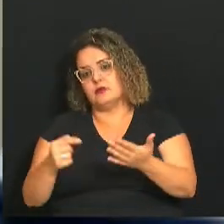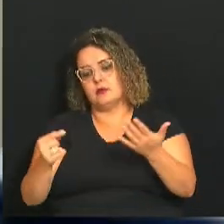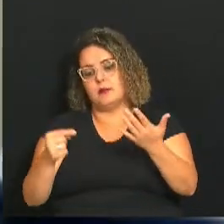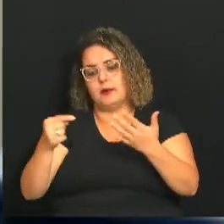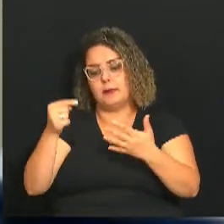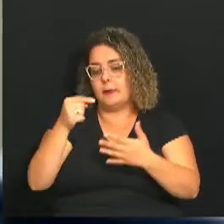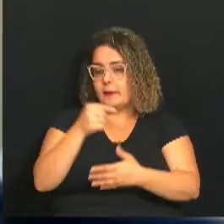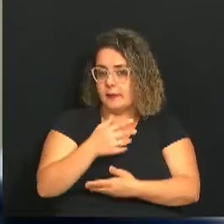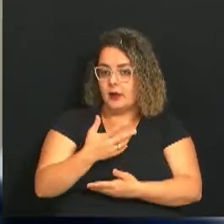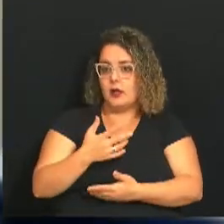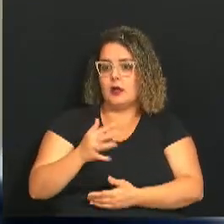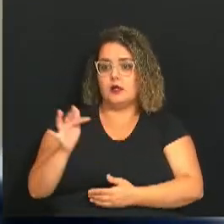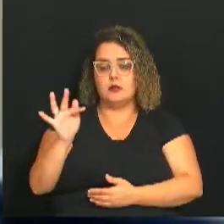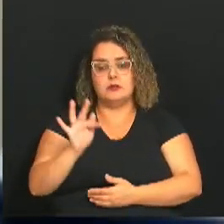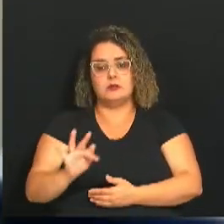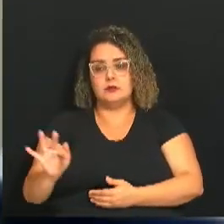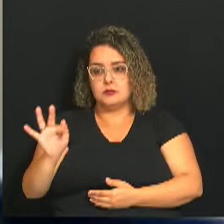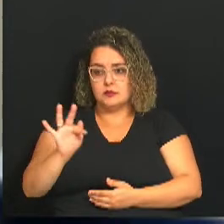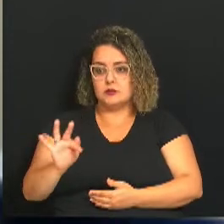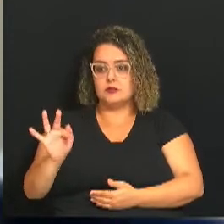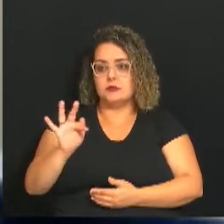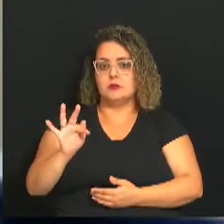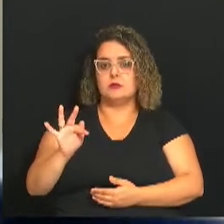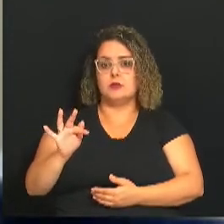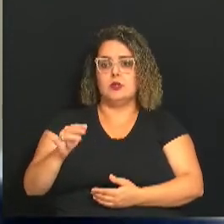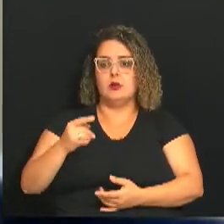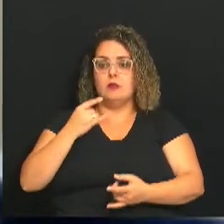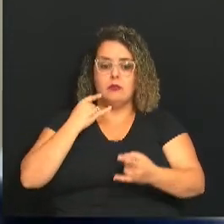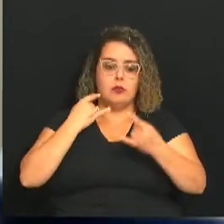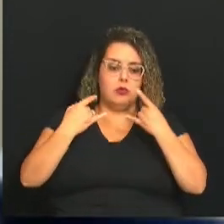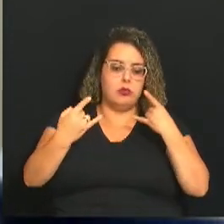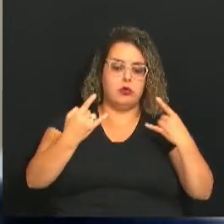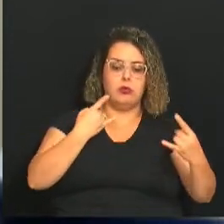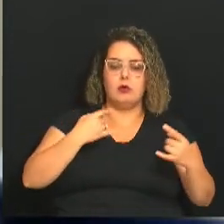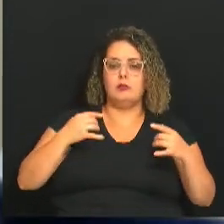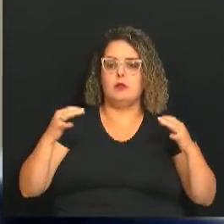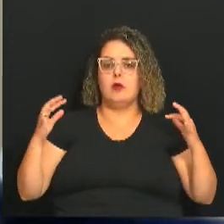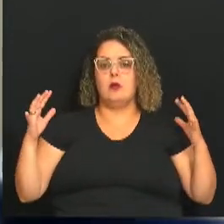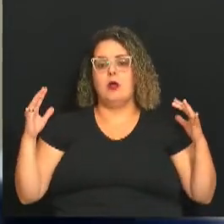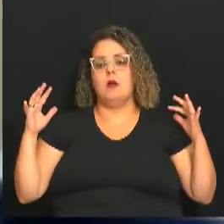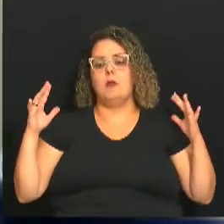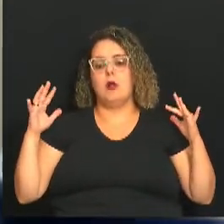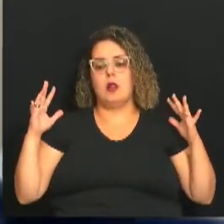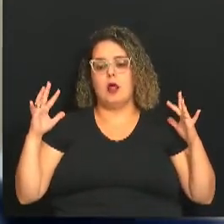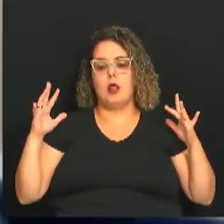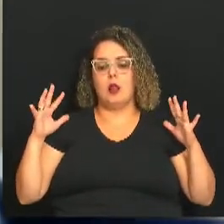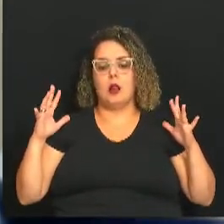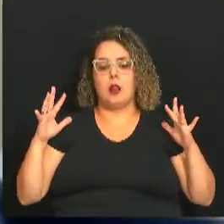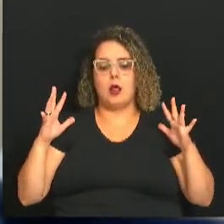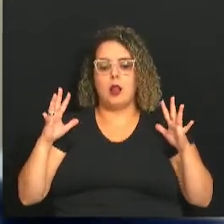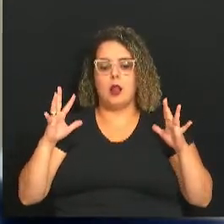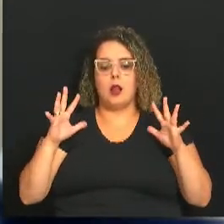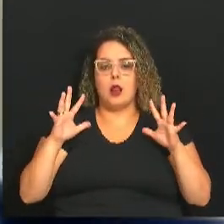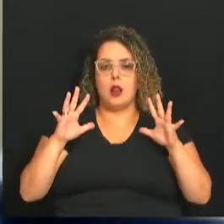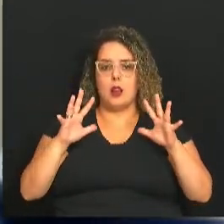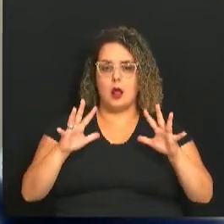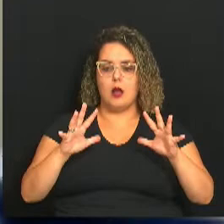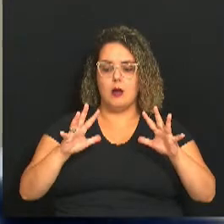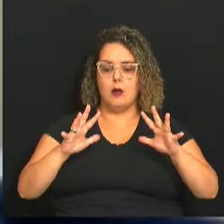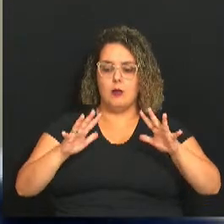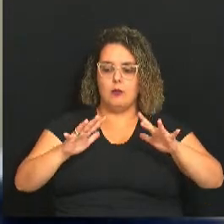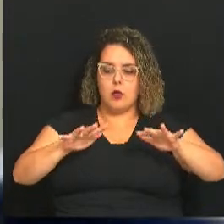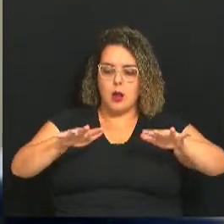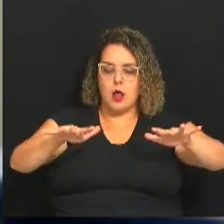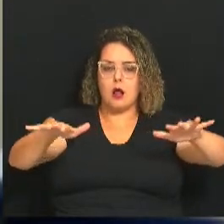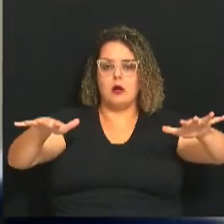as universidades que acabam atraindo aí um aumento da população, e a gente viu isso, né? Eu que nasci aqui,